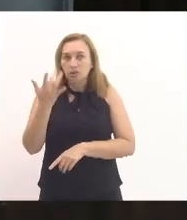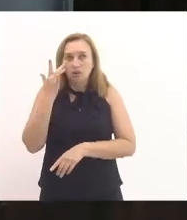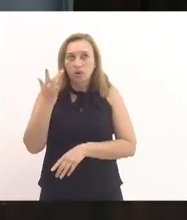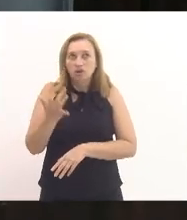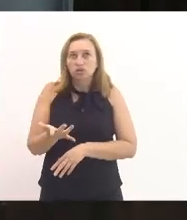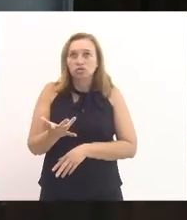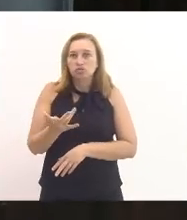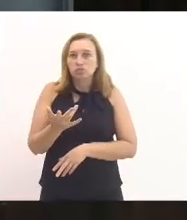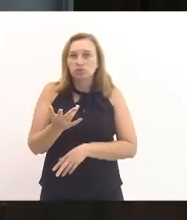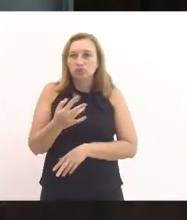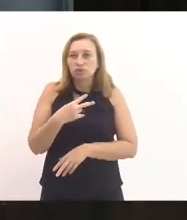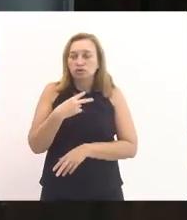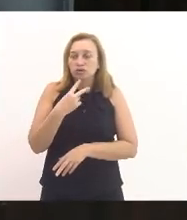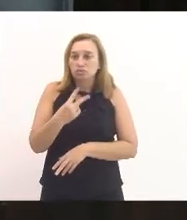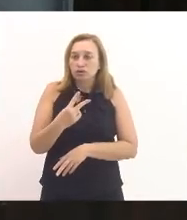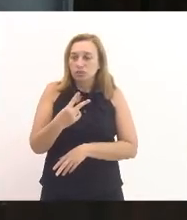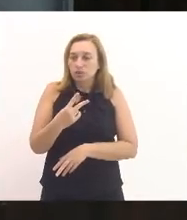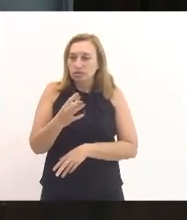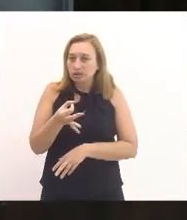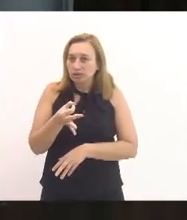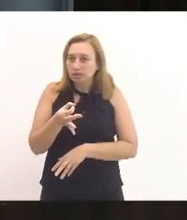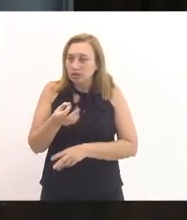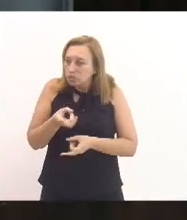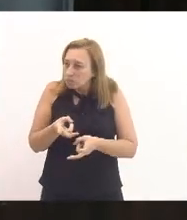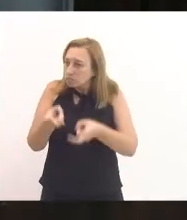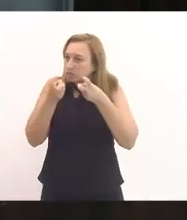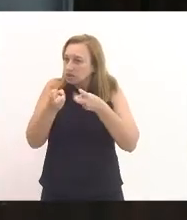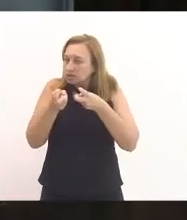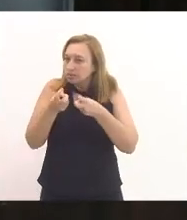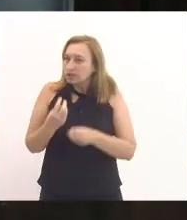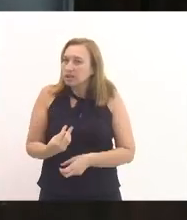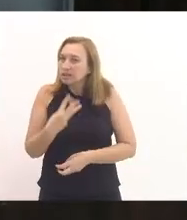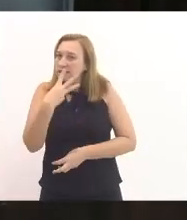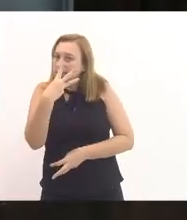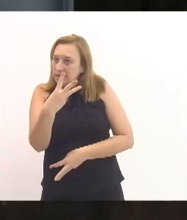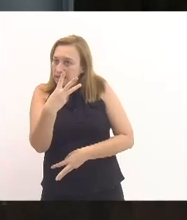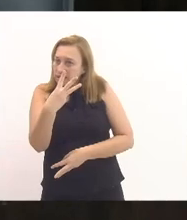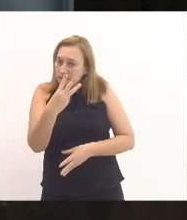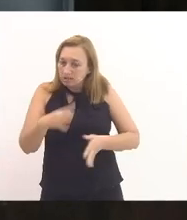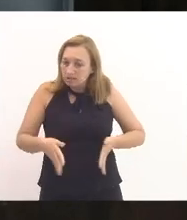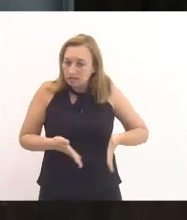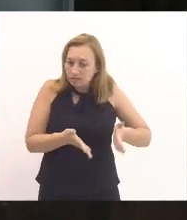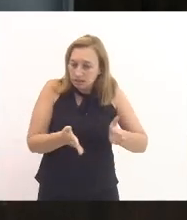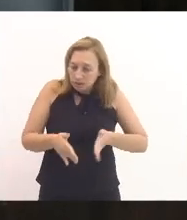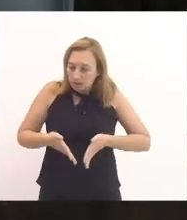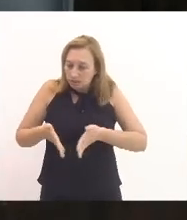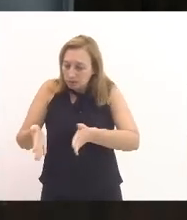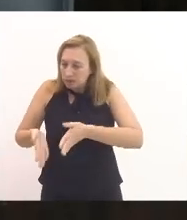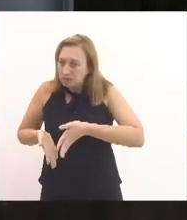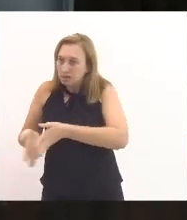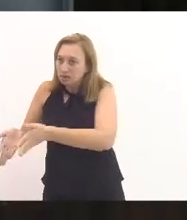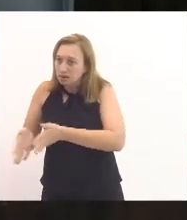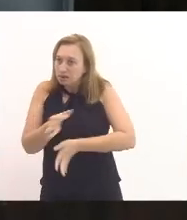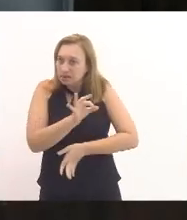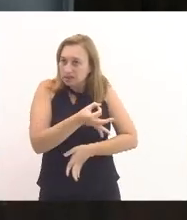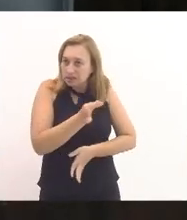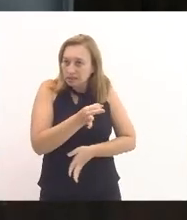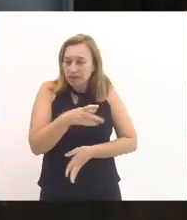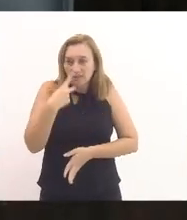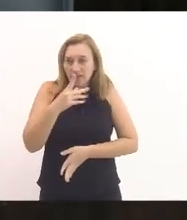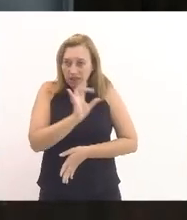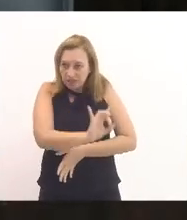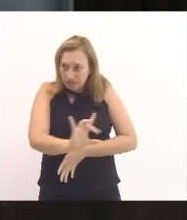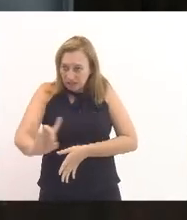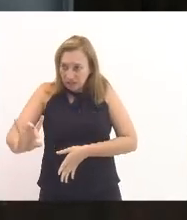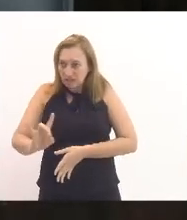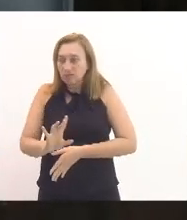também a voz pacífica porque eu tô percebendo que tem três linhas que são muito definidas na favela